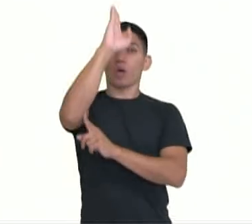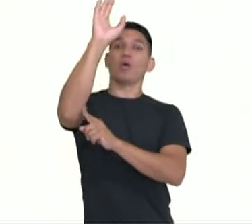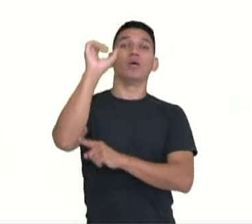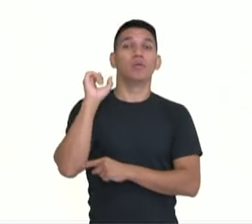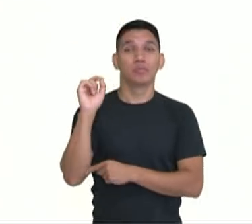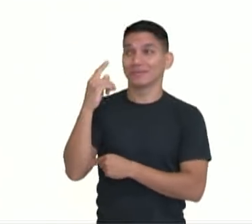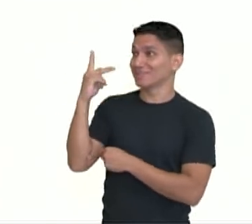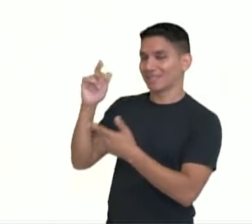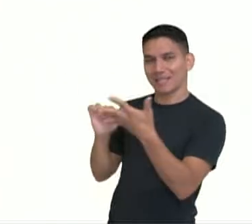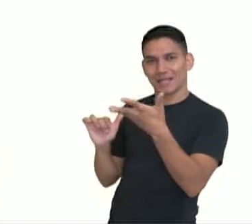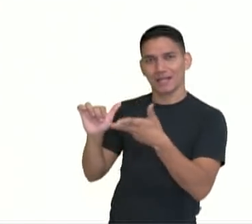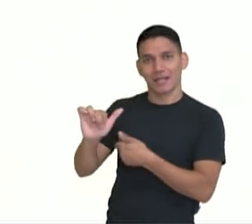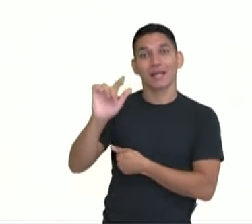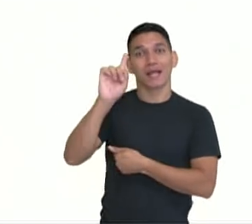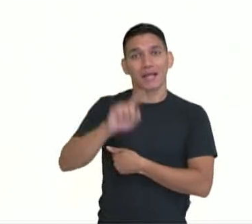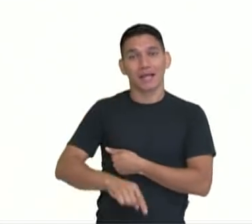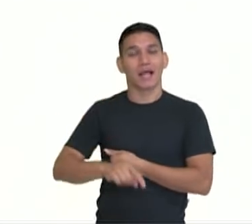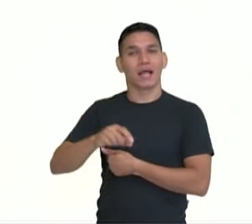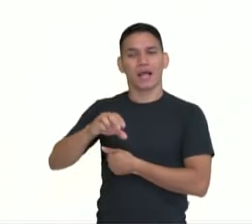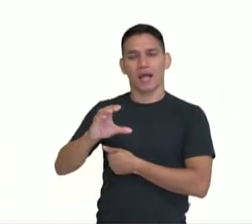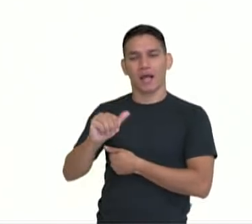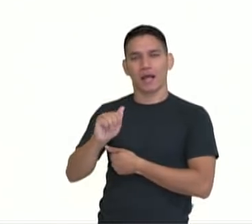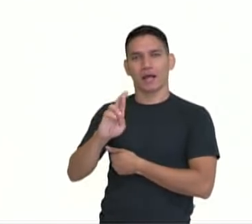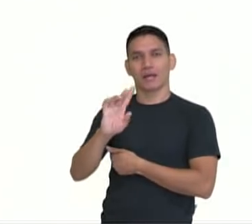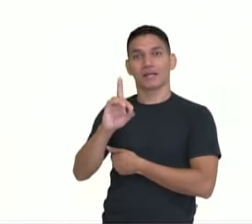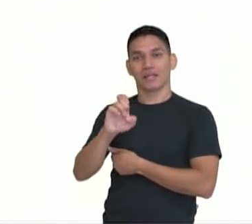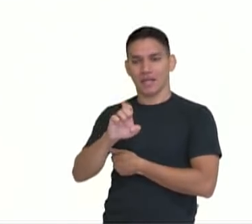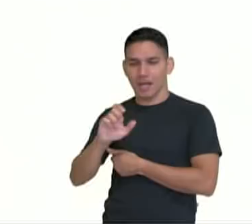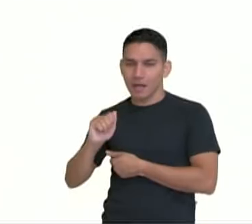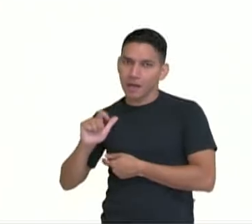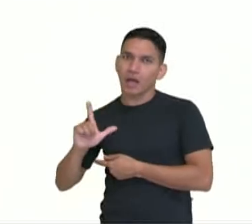principais elementos dela são os pontos cardeais, que são